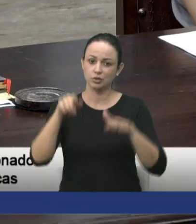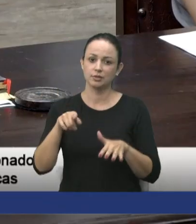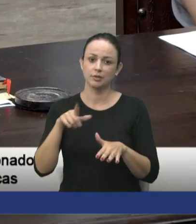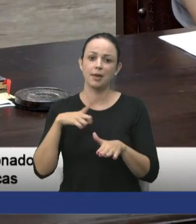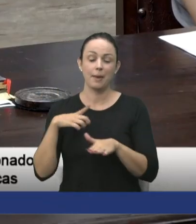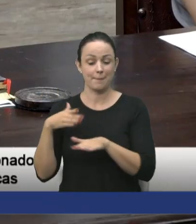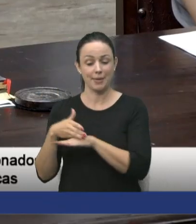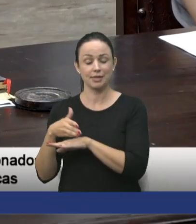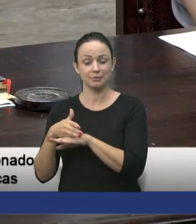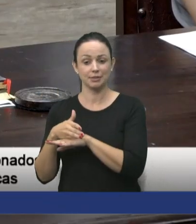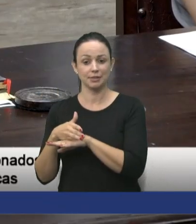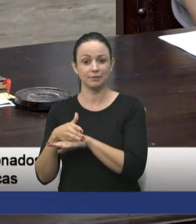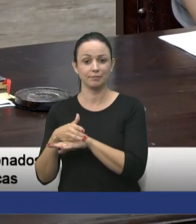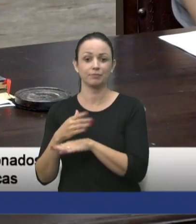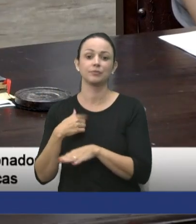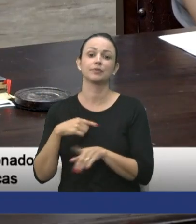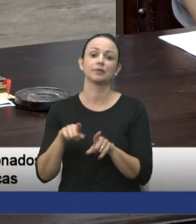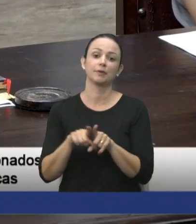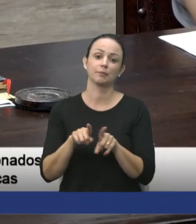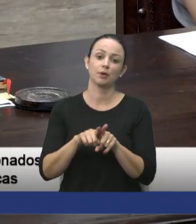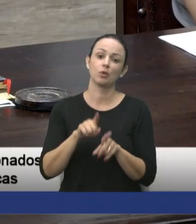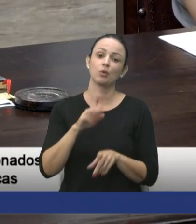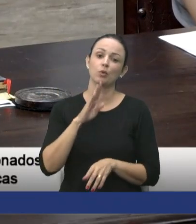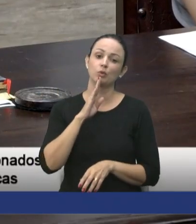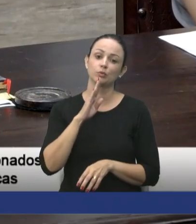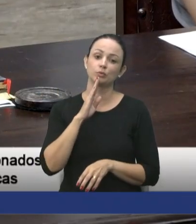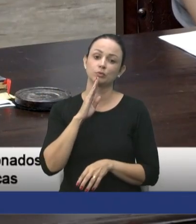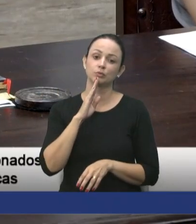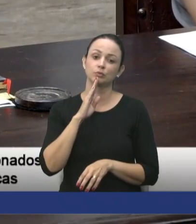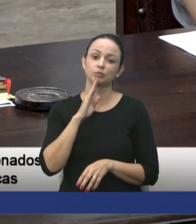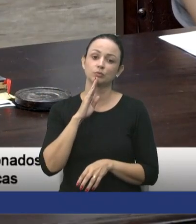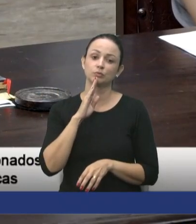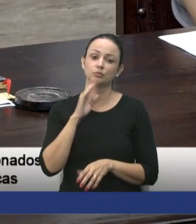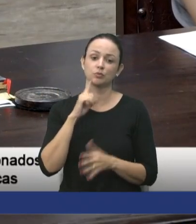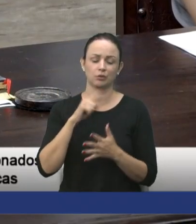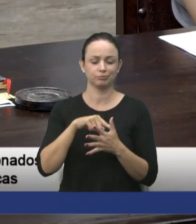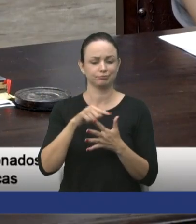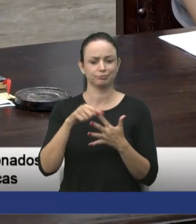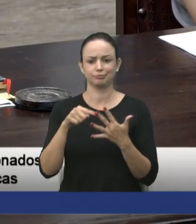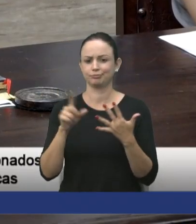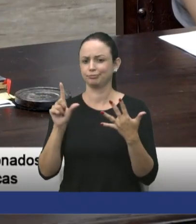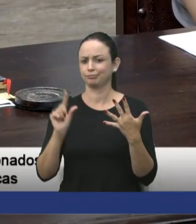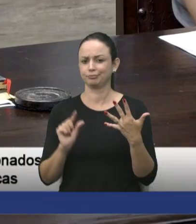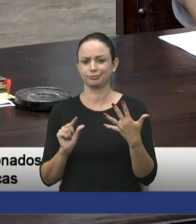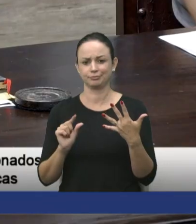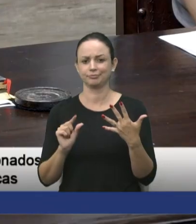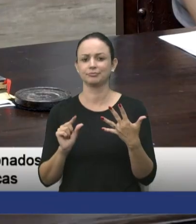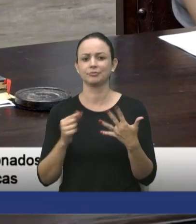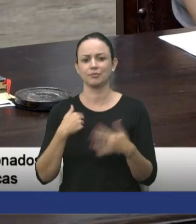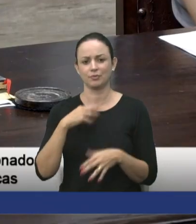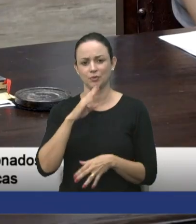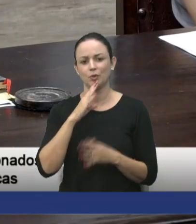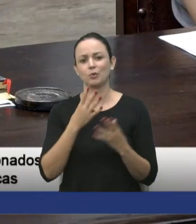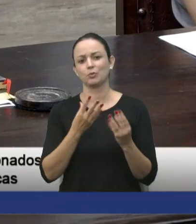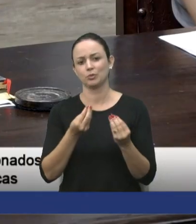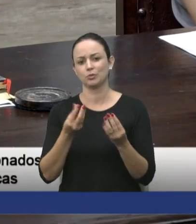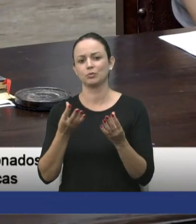participam, mas eu conheço, não enche uma mão, os pais que participam, e eu conheço muitas